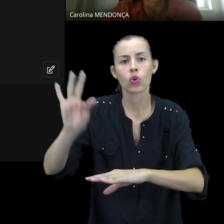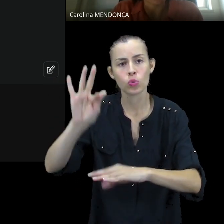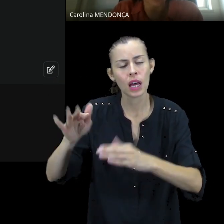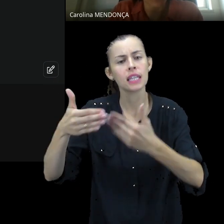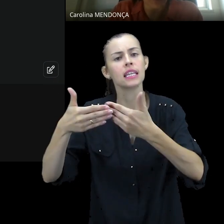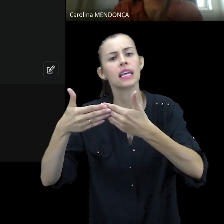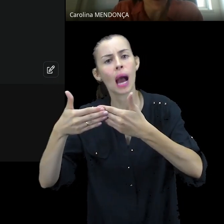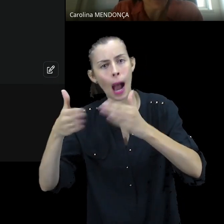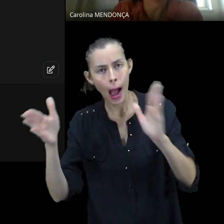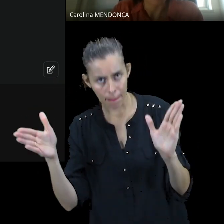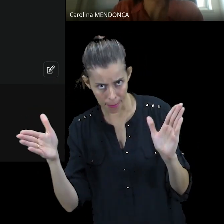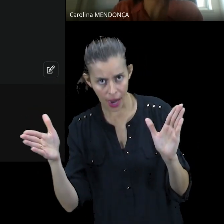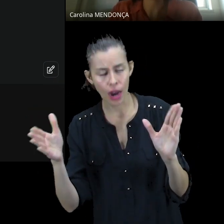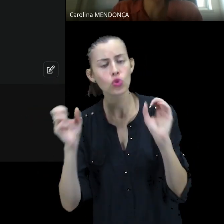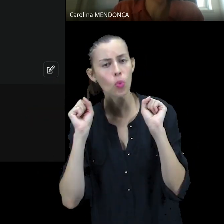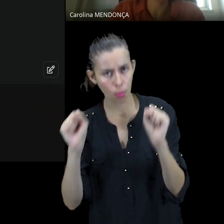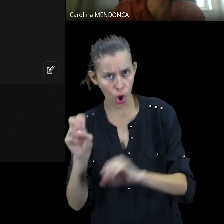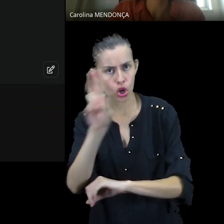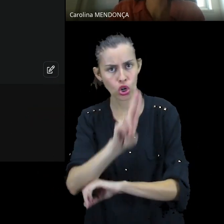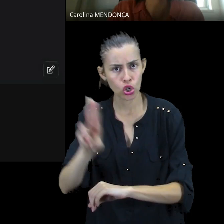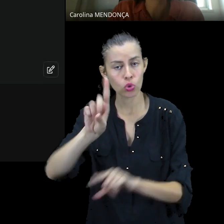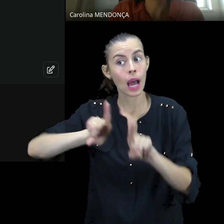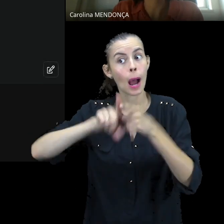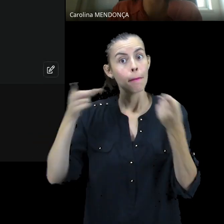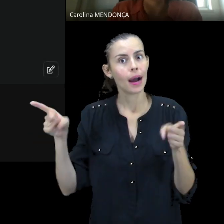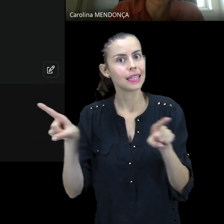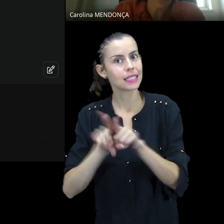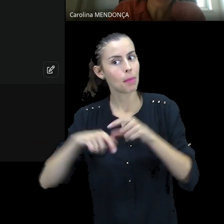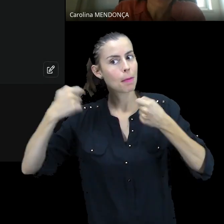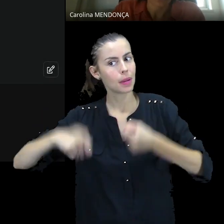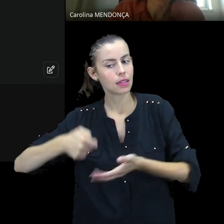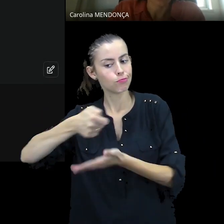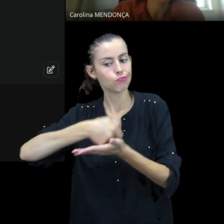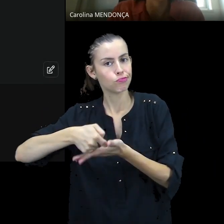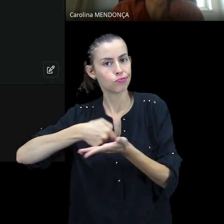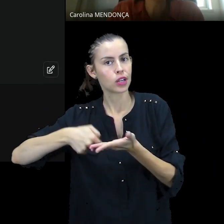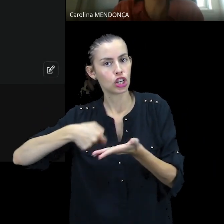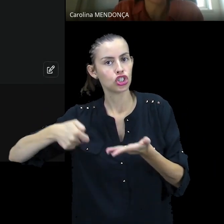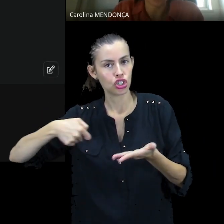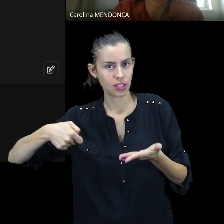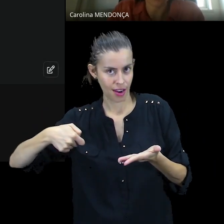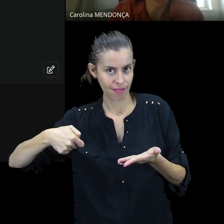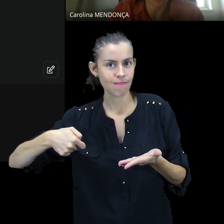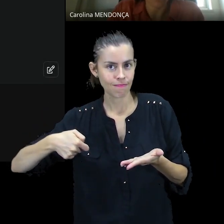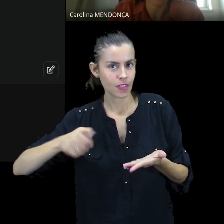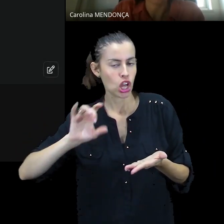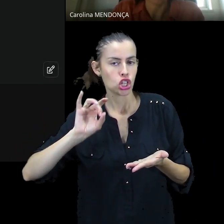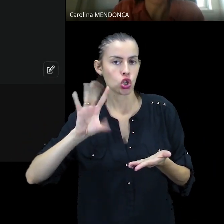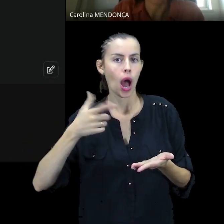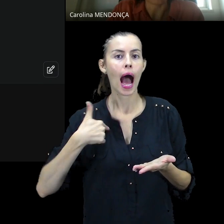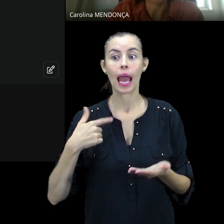apresentem propostas inovadoras, mas também de maneira que fosse possível registrar administrativamente,